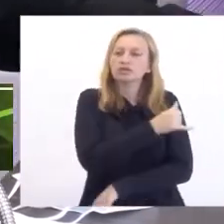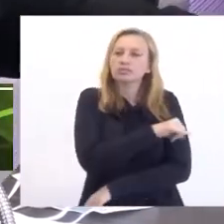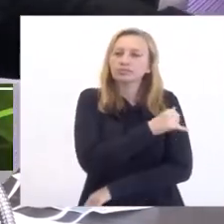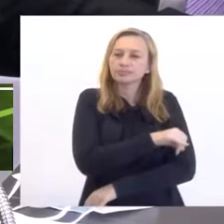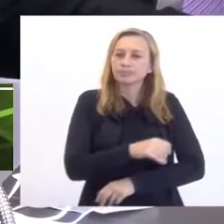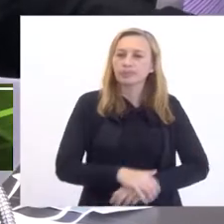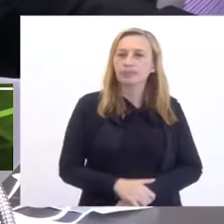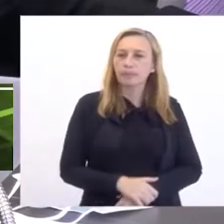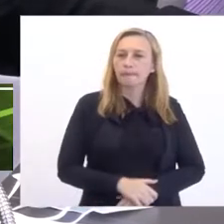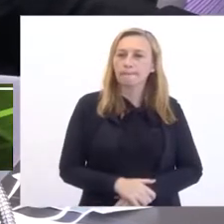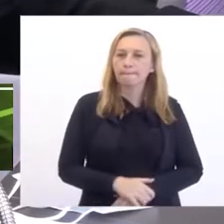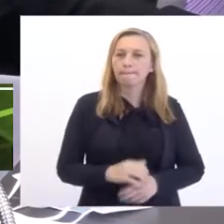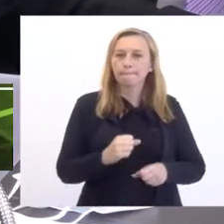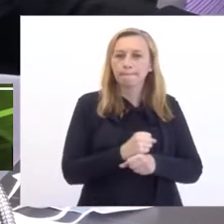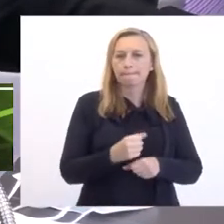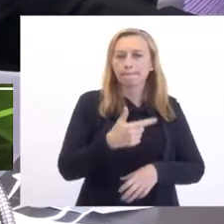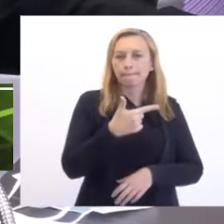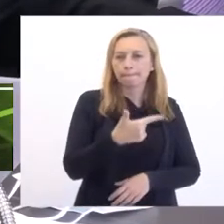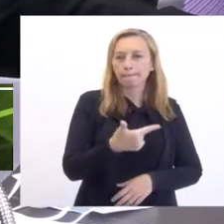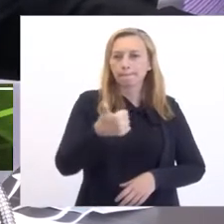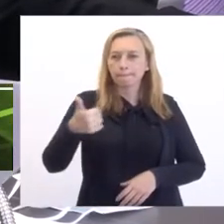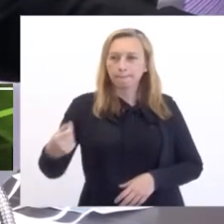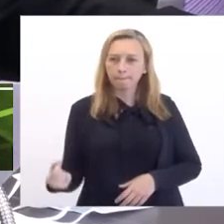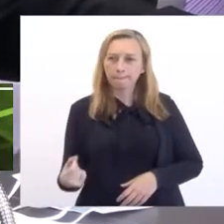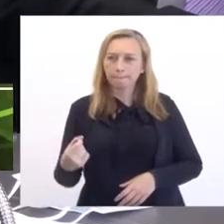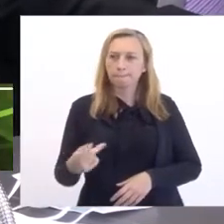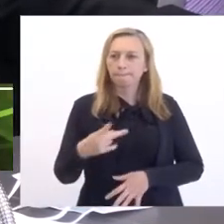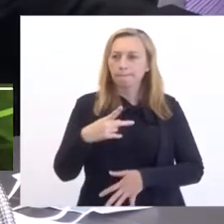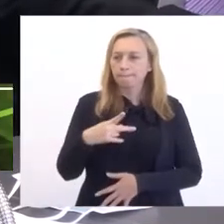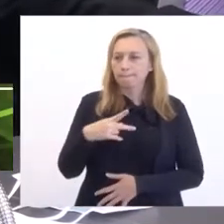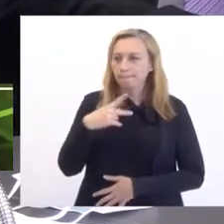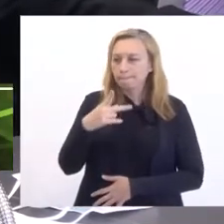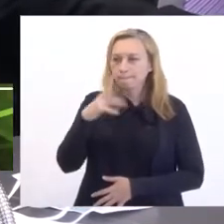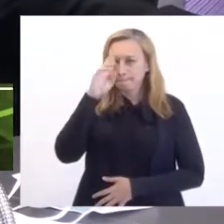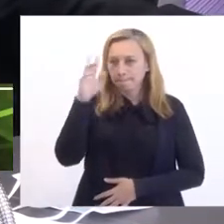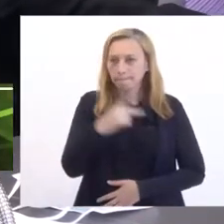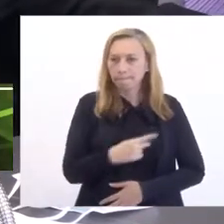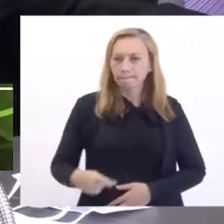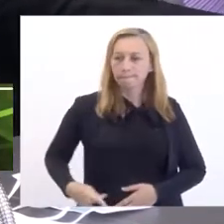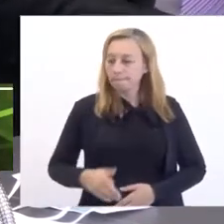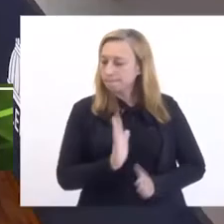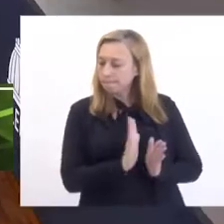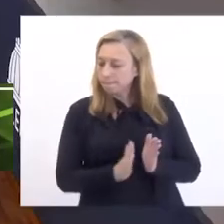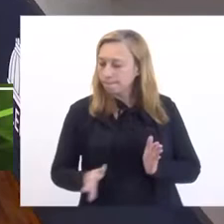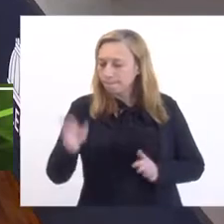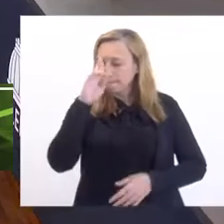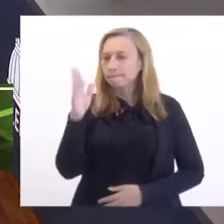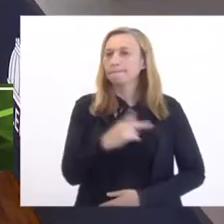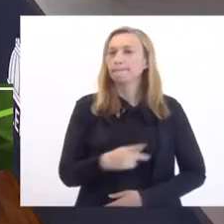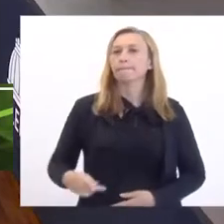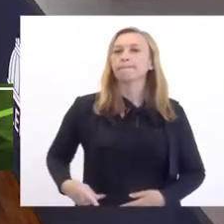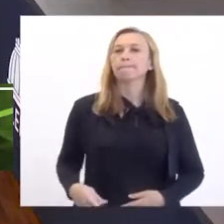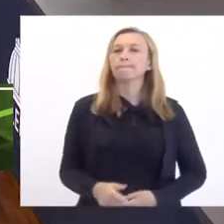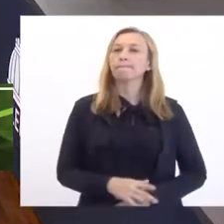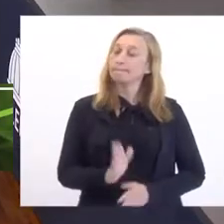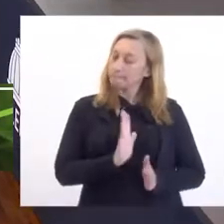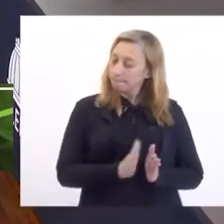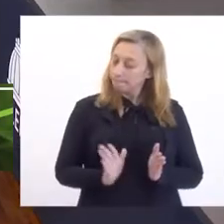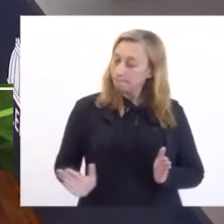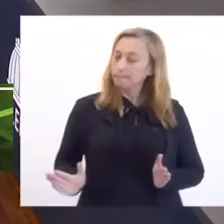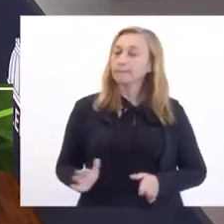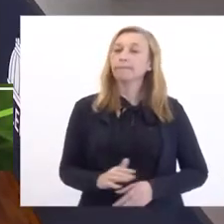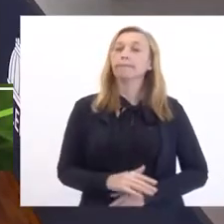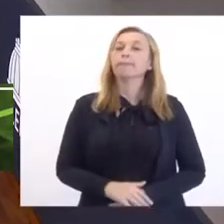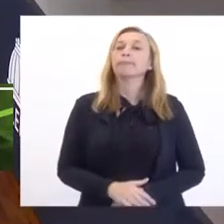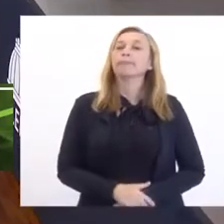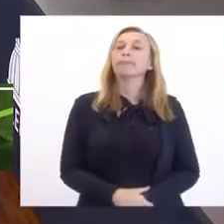exercício de 2020. Esse é o parecer, senhor presidente. Questão de ordem, presidente. Questão de ordem,